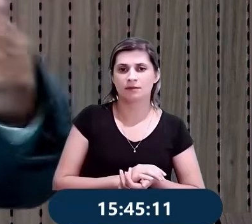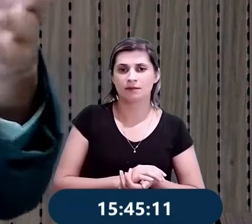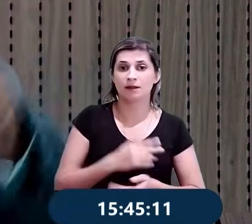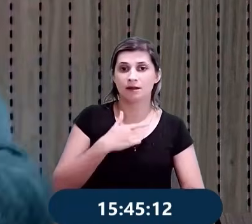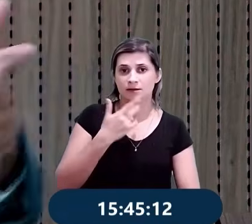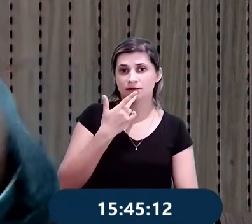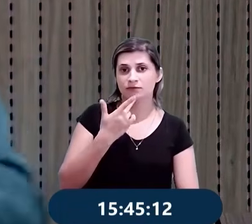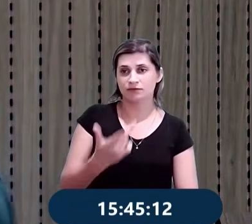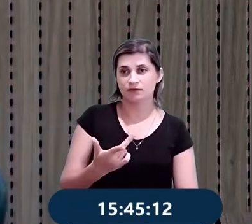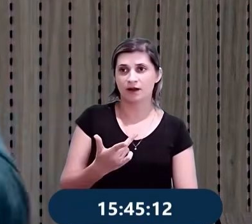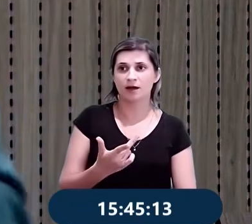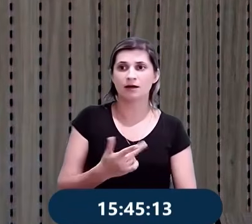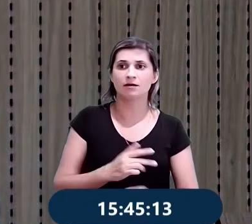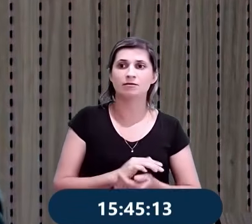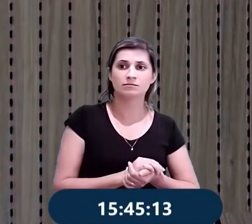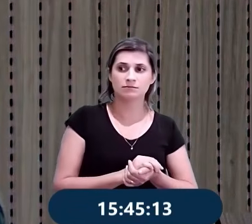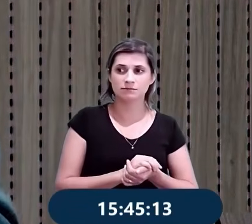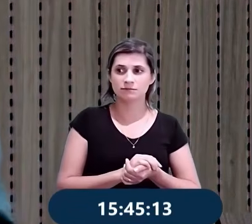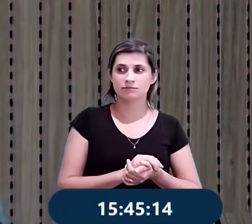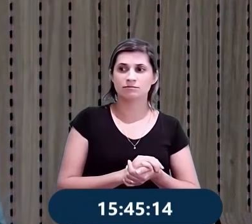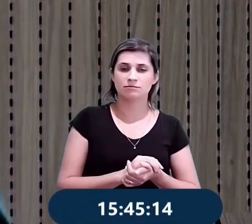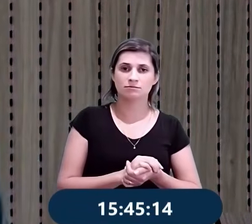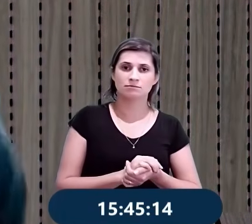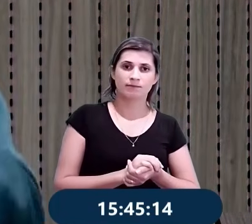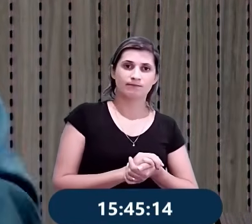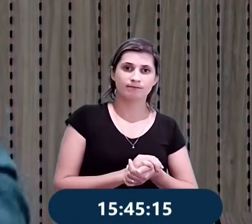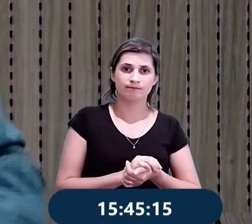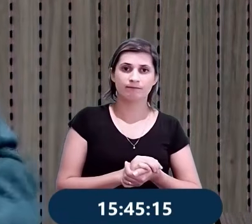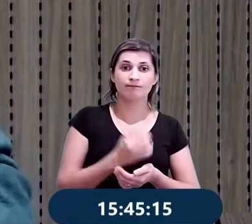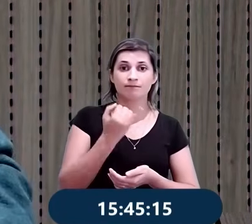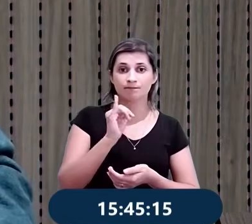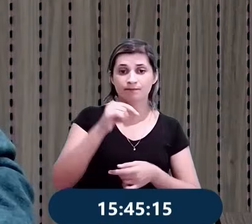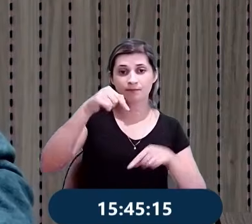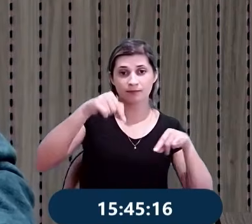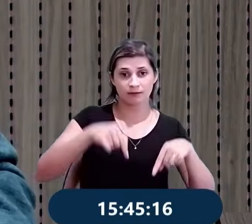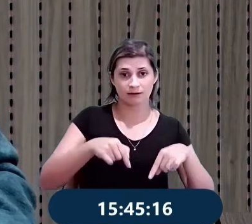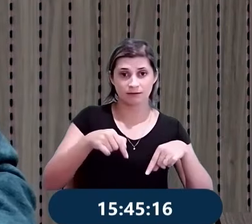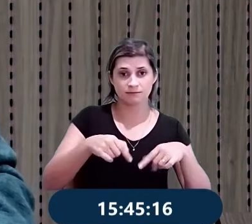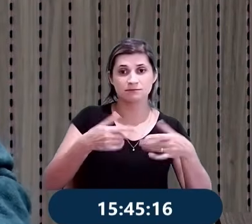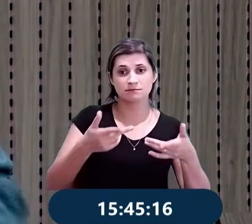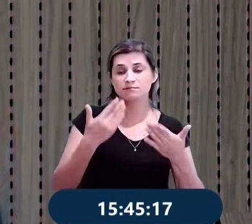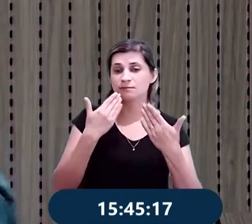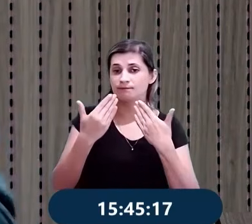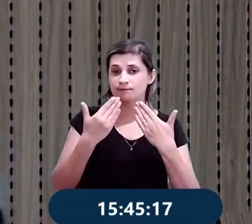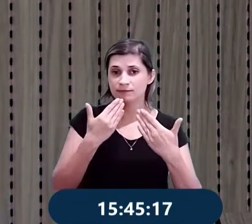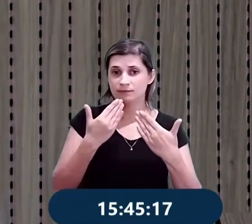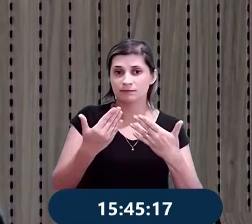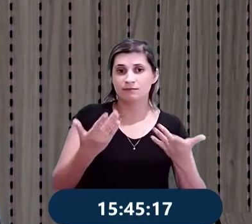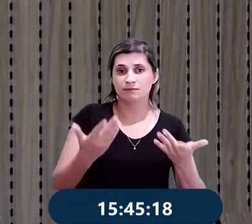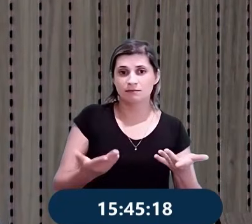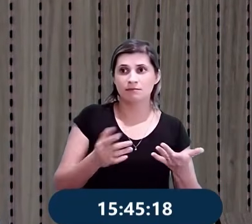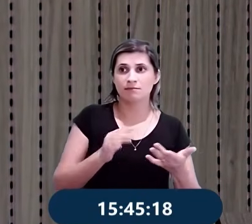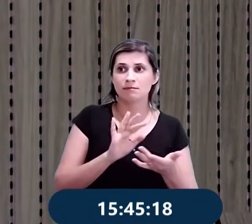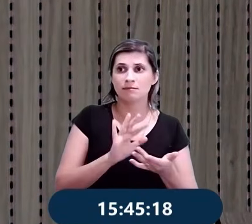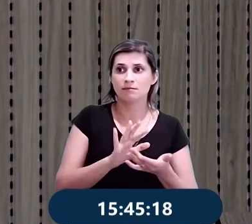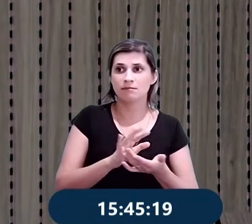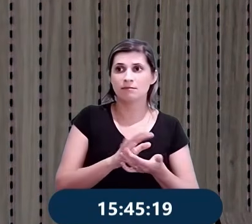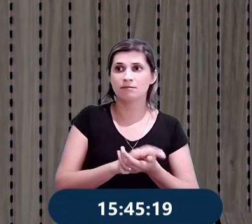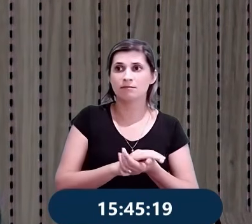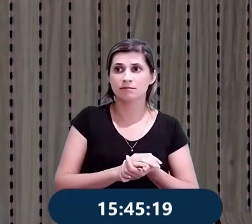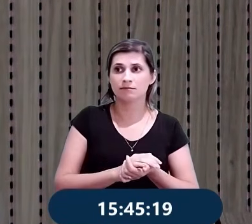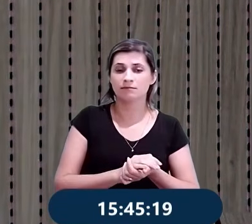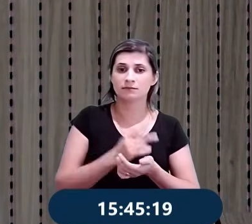se estivesse aqui eu ia falar frente a frente, mas como não está, serve o recado. A Secretaria de Esporte tem